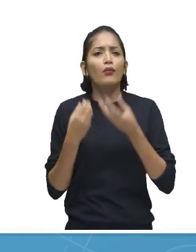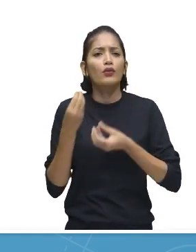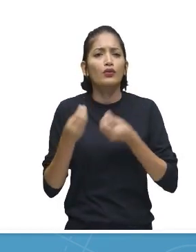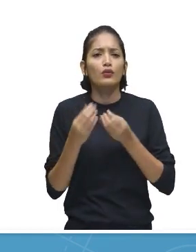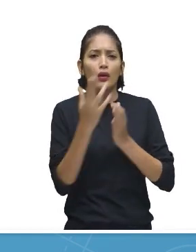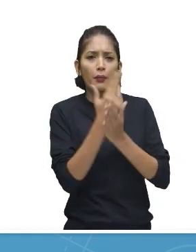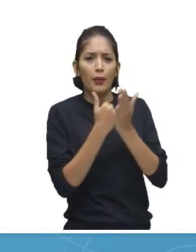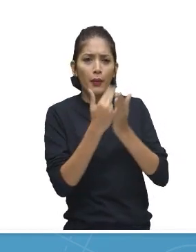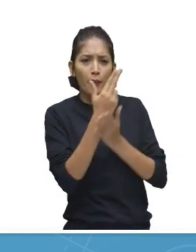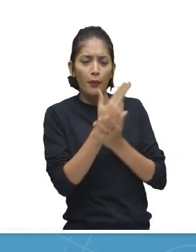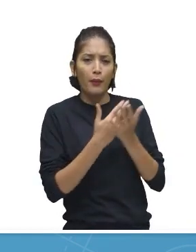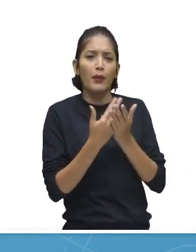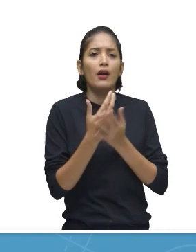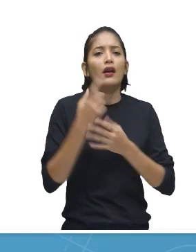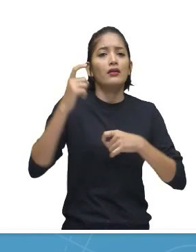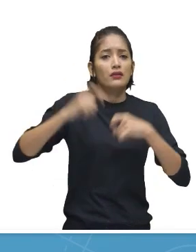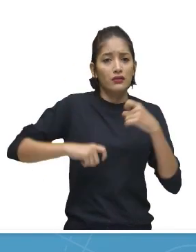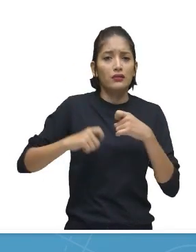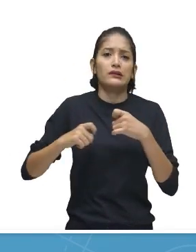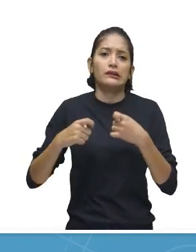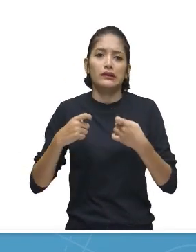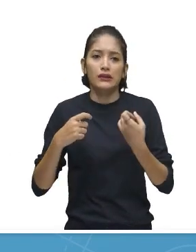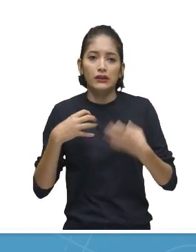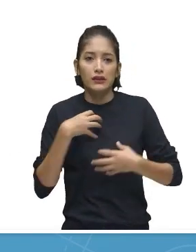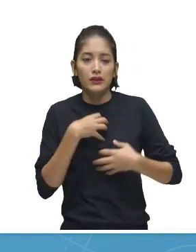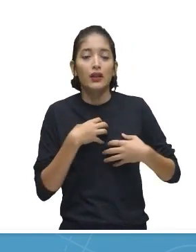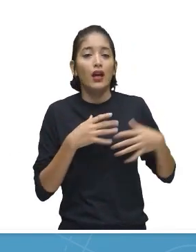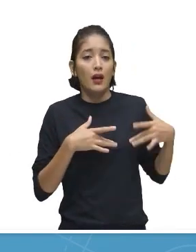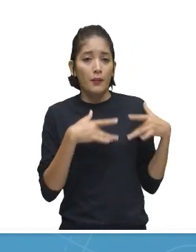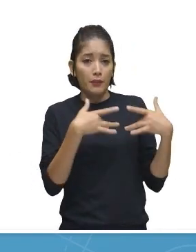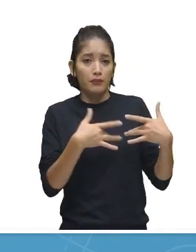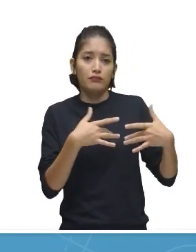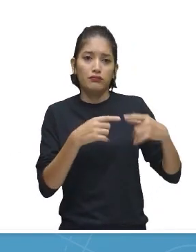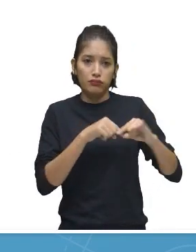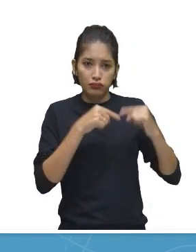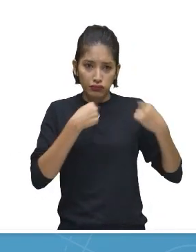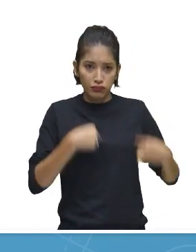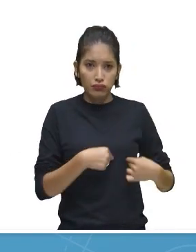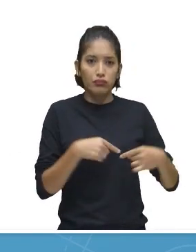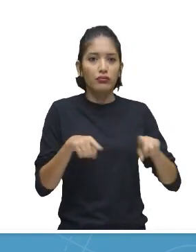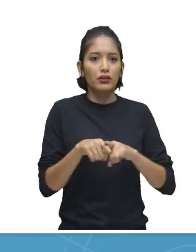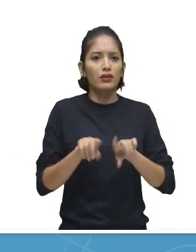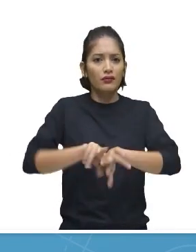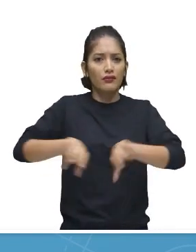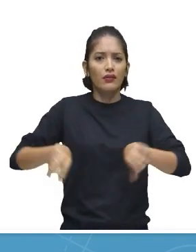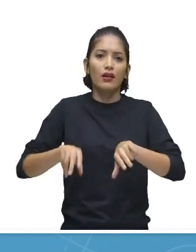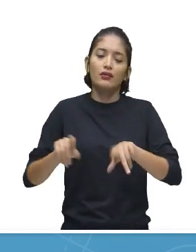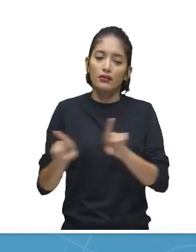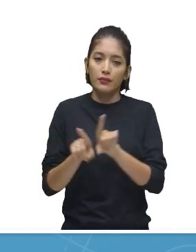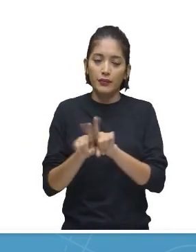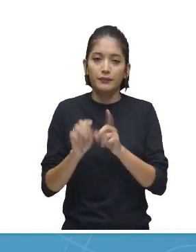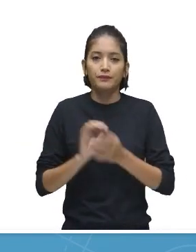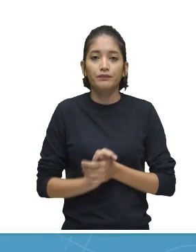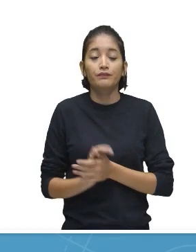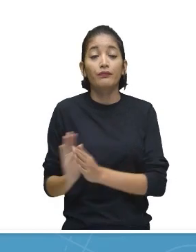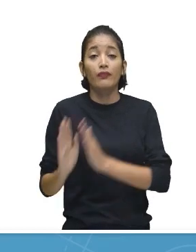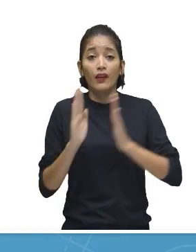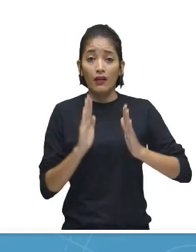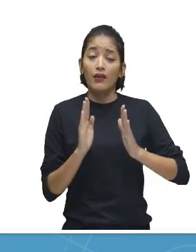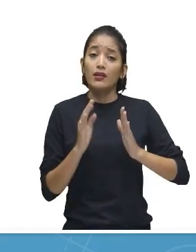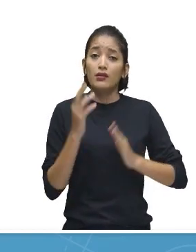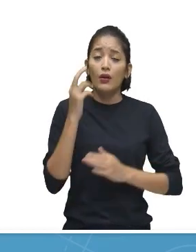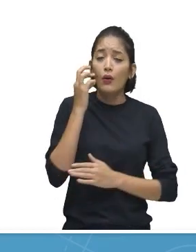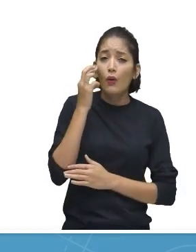de Picasso pelo circo. Inicia-se os ciclos dos saltimbancos e do Arlequim. Então, nessa fase rosa aqui, que ele